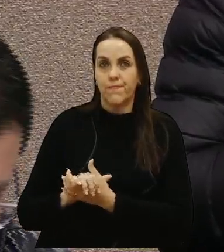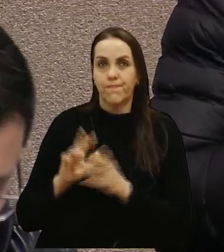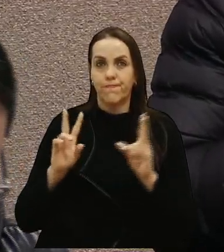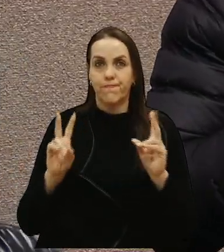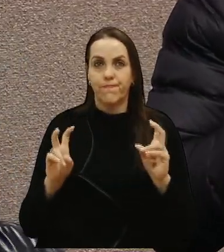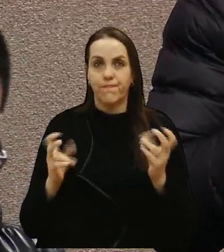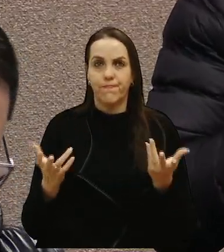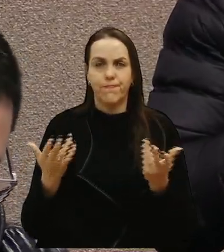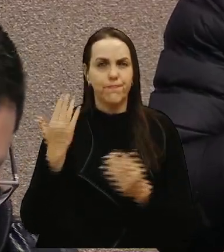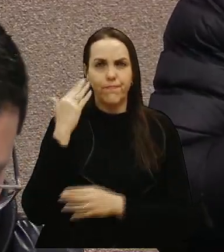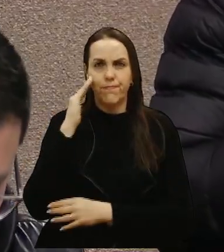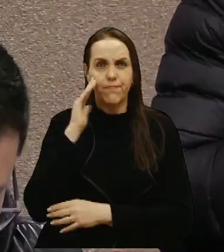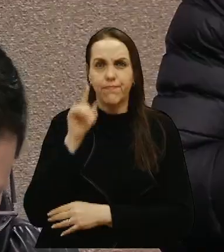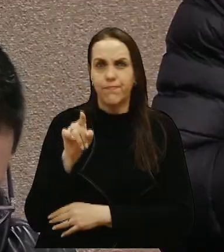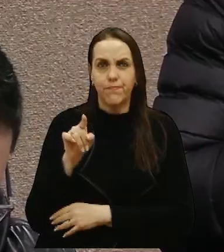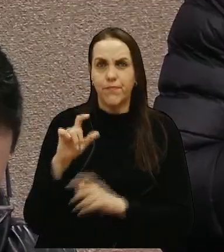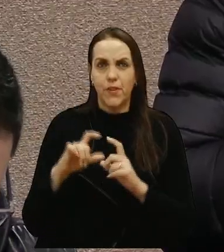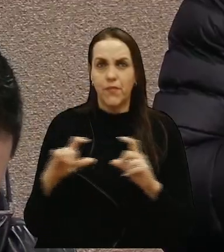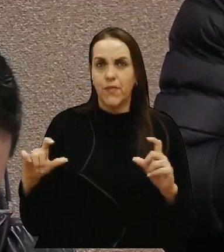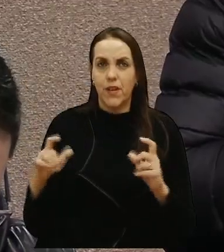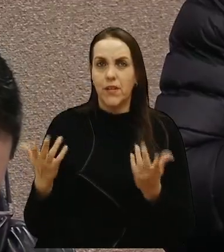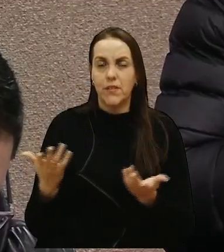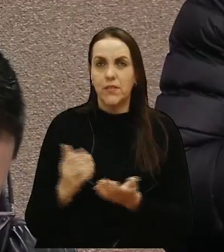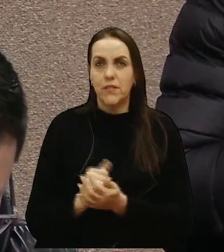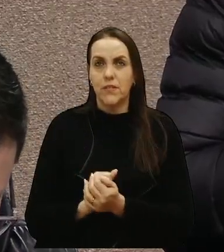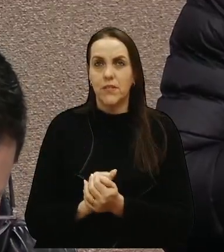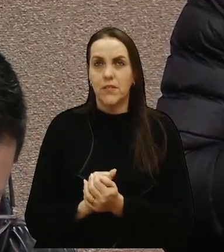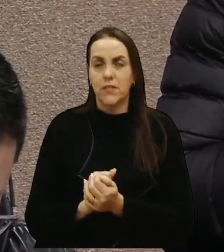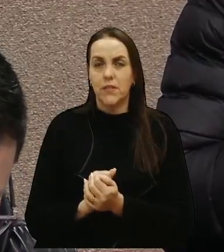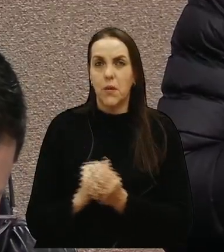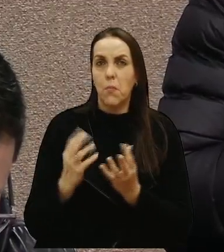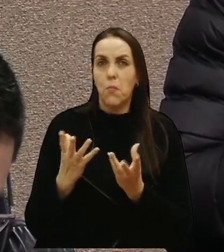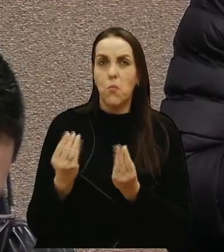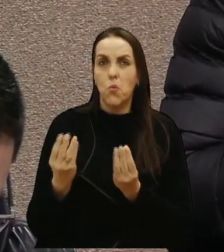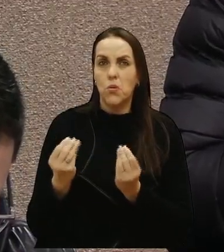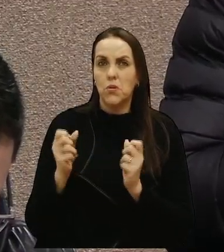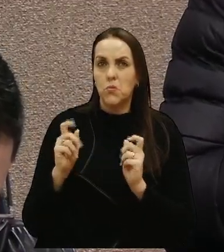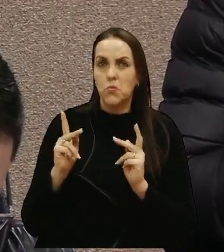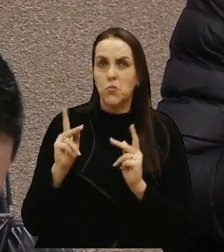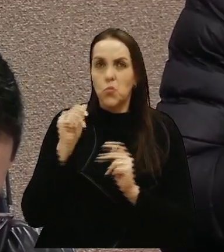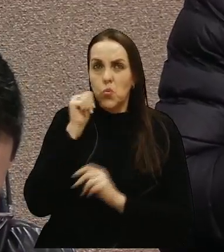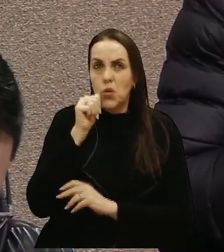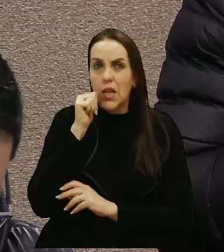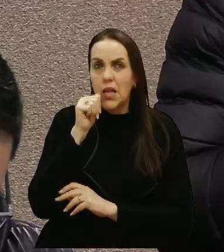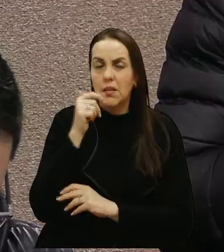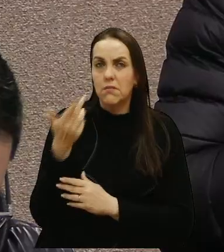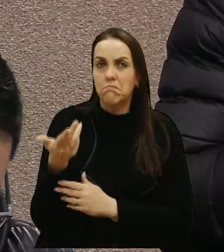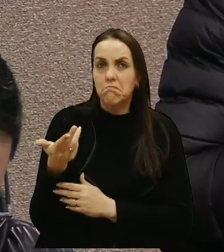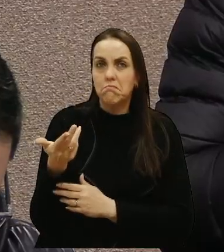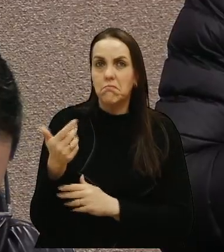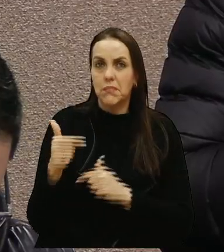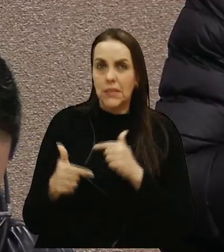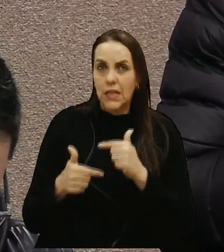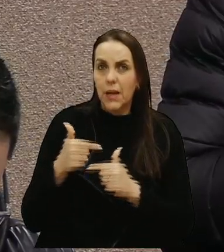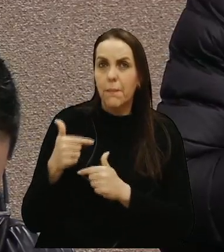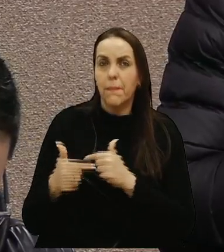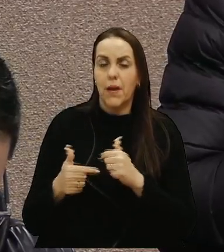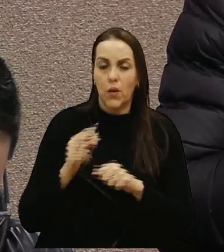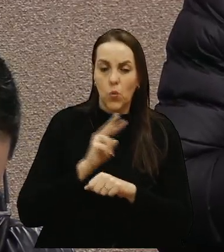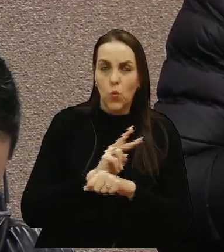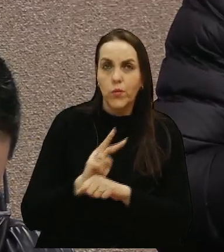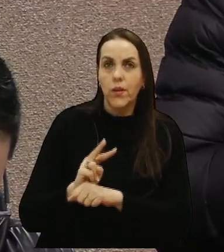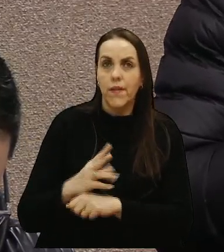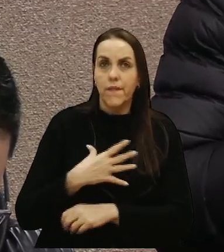Eu não entendi a frase que a senhora falou. Tantas mulheres que trabalham cuidando dos seus